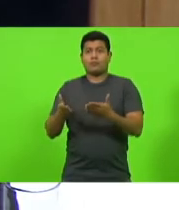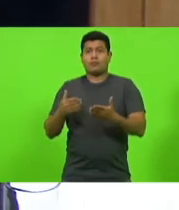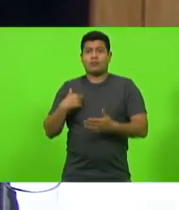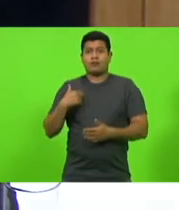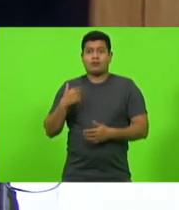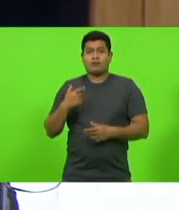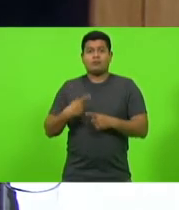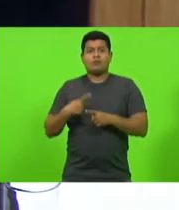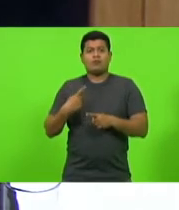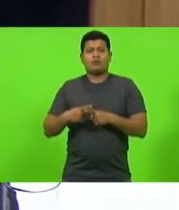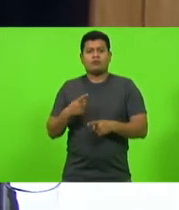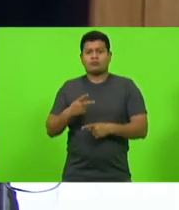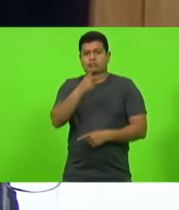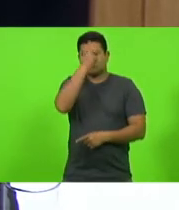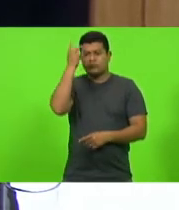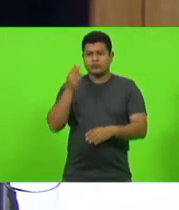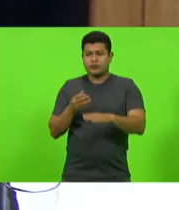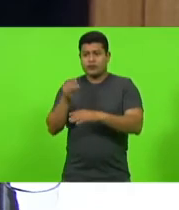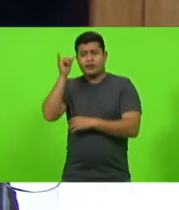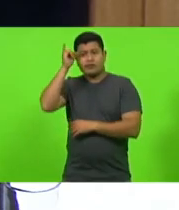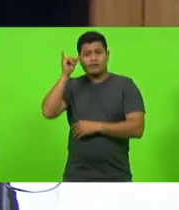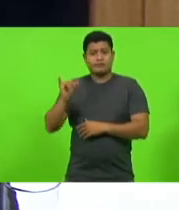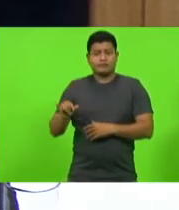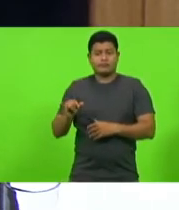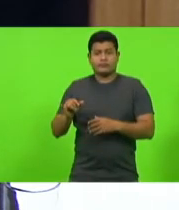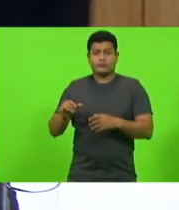não vão num parque